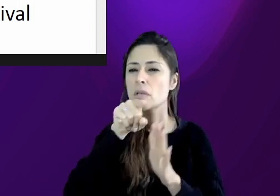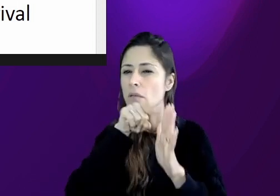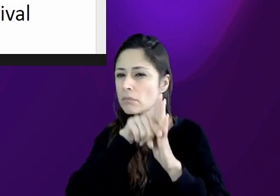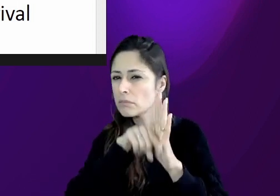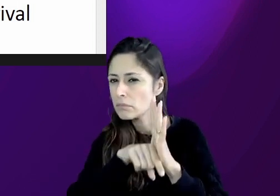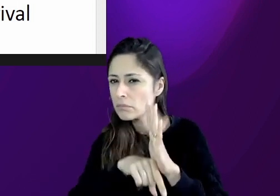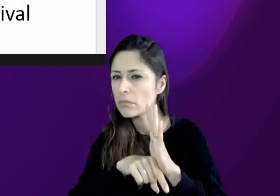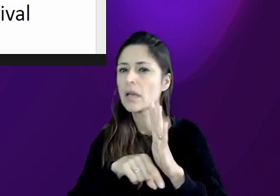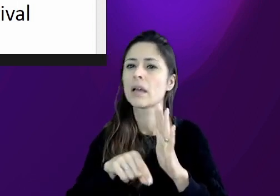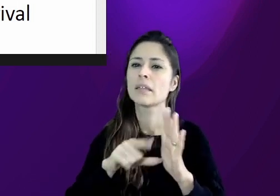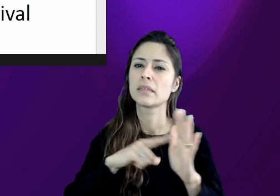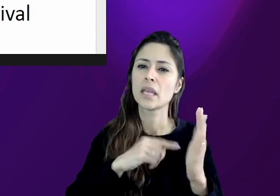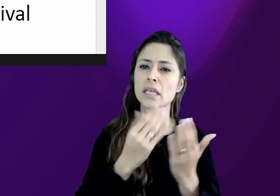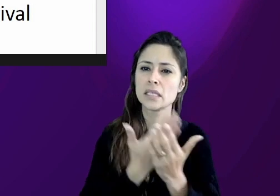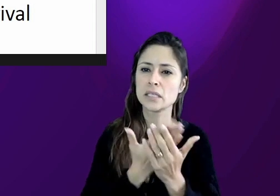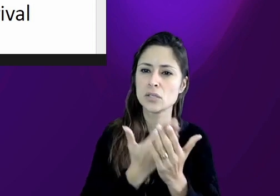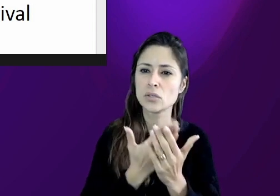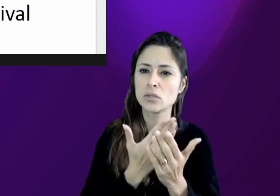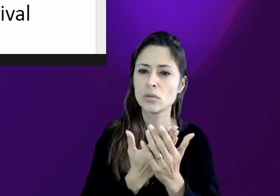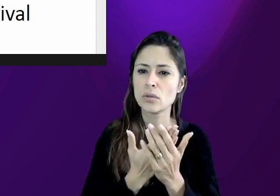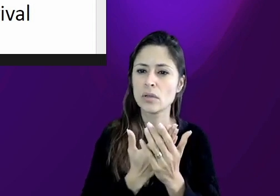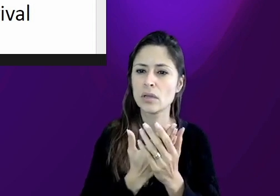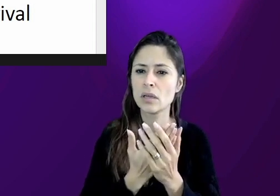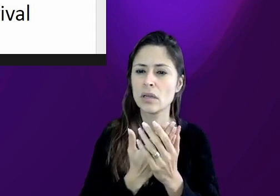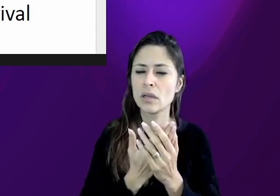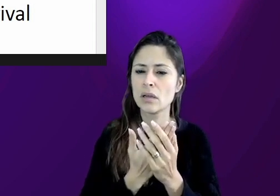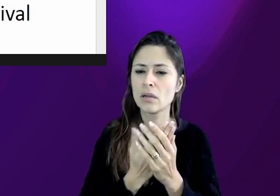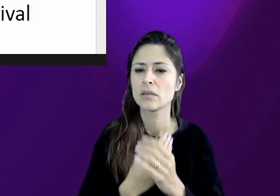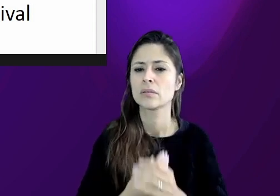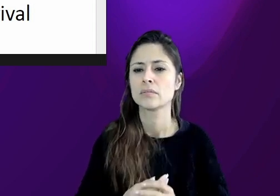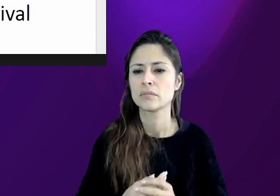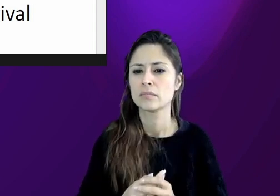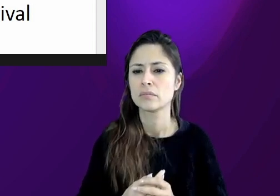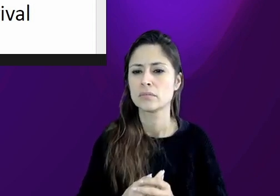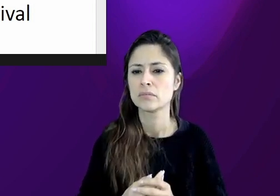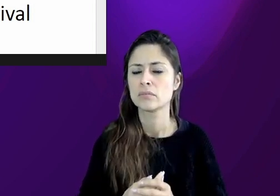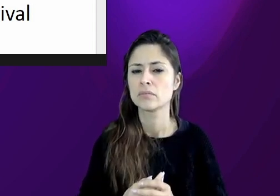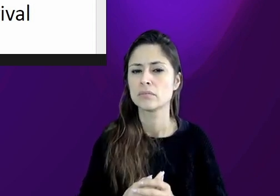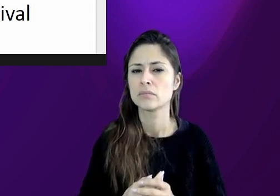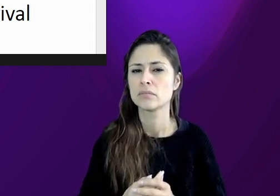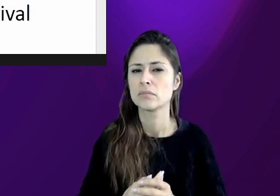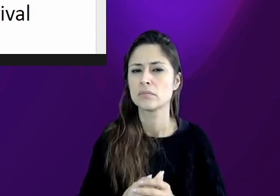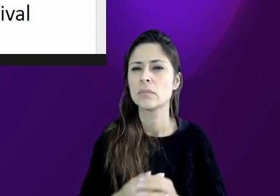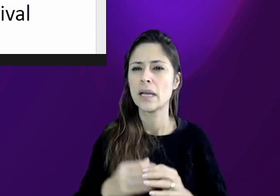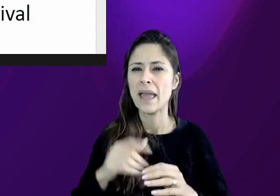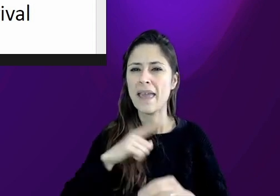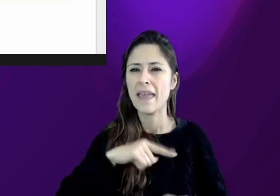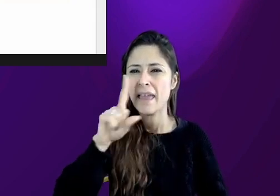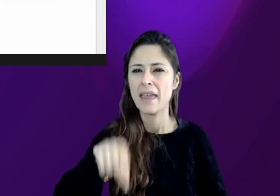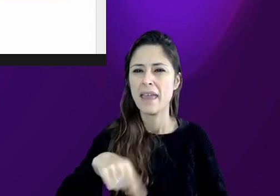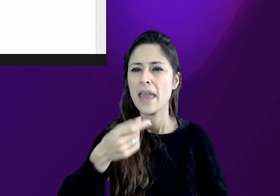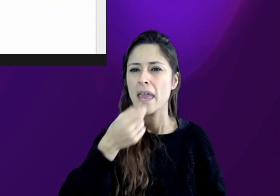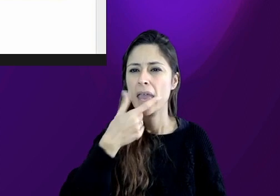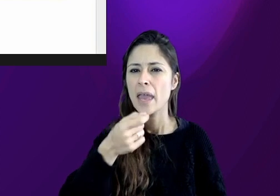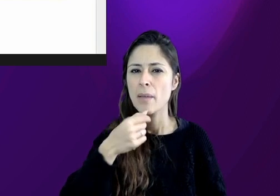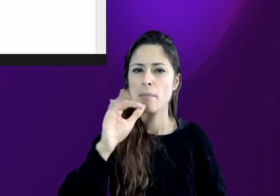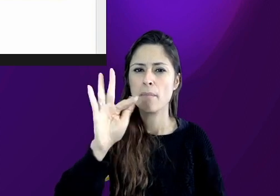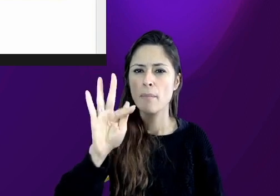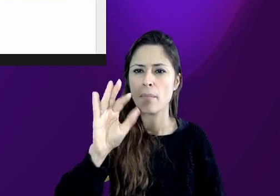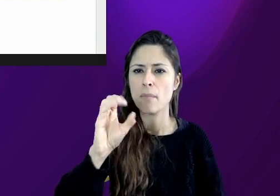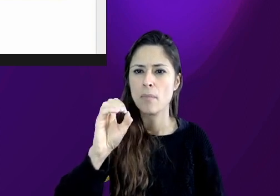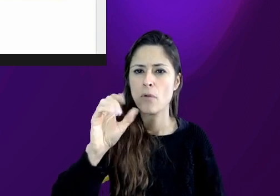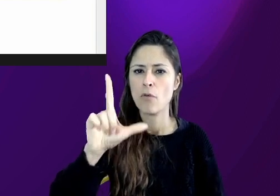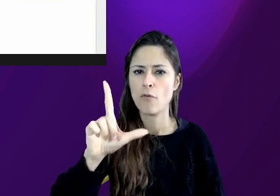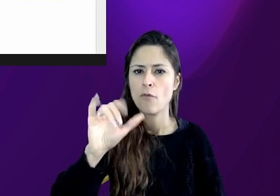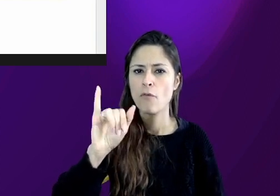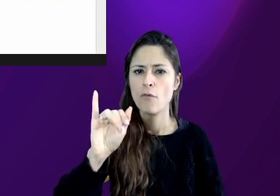estudos randomizaram o paciente a fazer gemcitabina, que era o padrão, com o FOLFIRINOX, que se tornou o novo standard, que é o PRODIGE